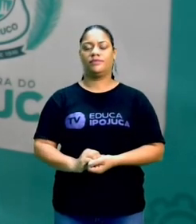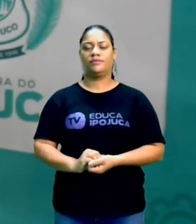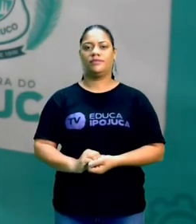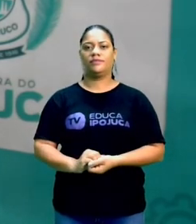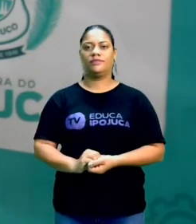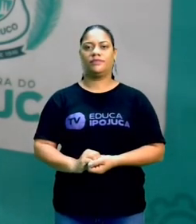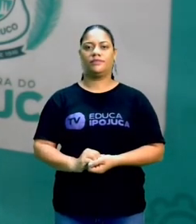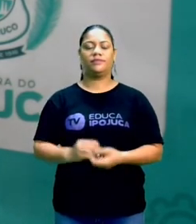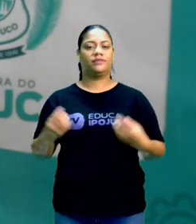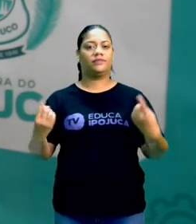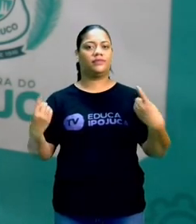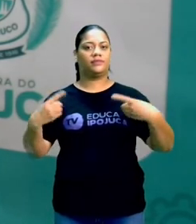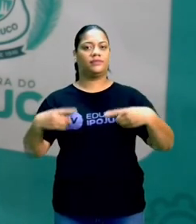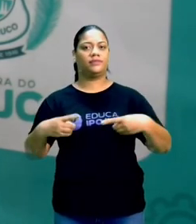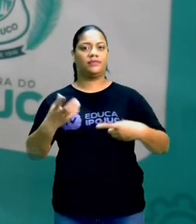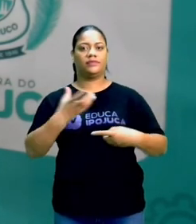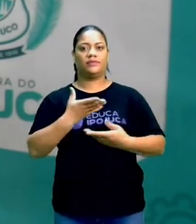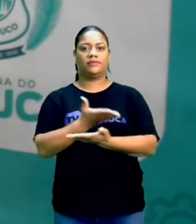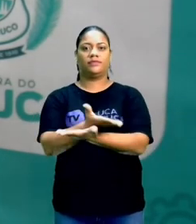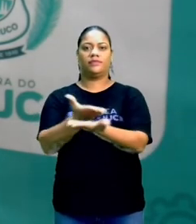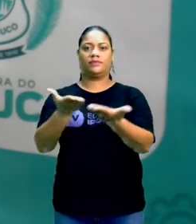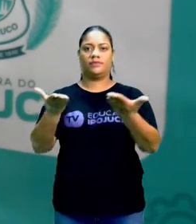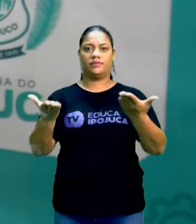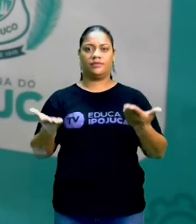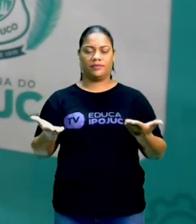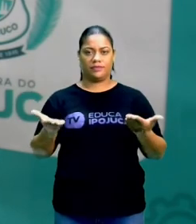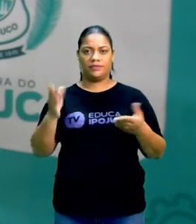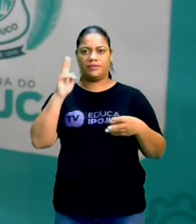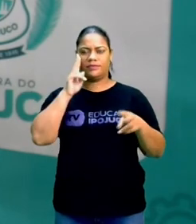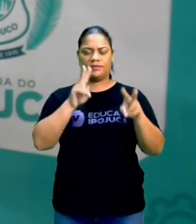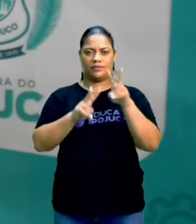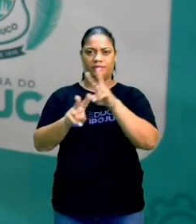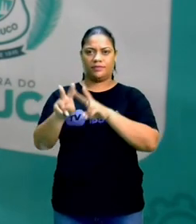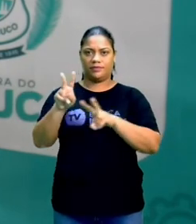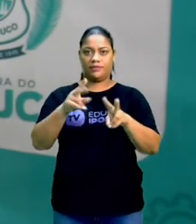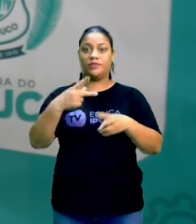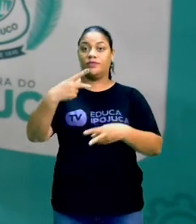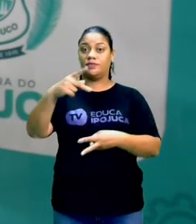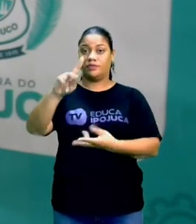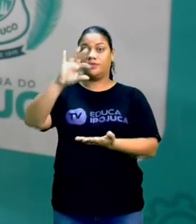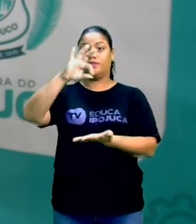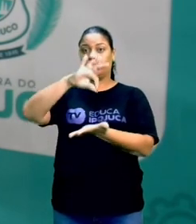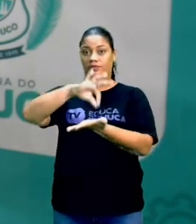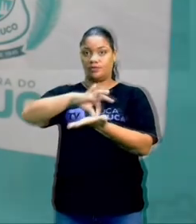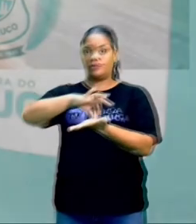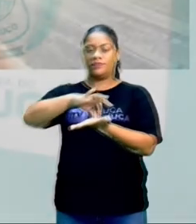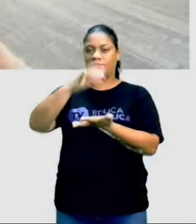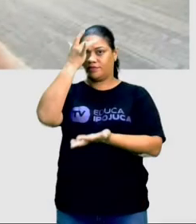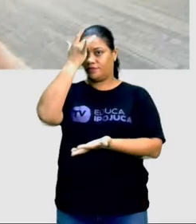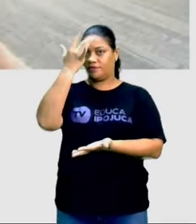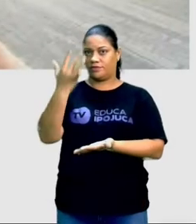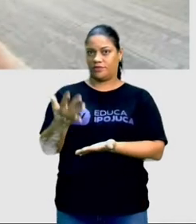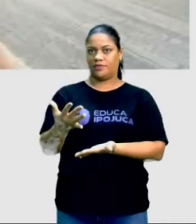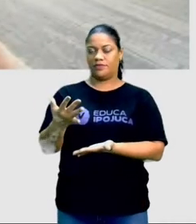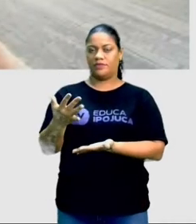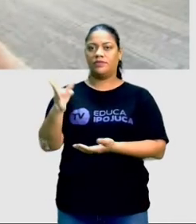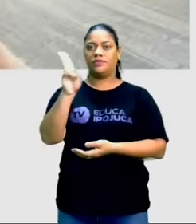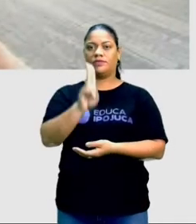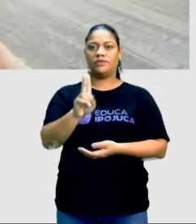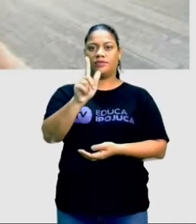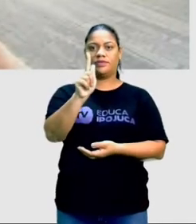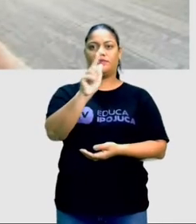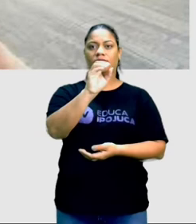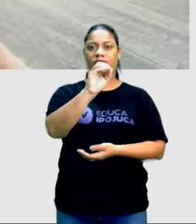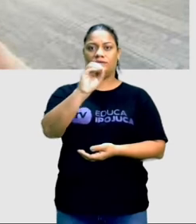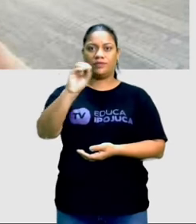E aqui nesse desafio, eu quero que vocês busquem visualizar no seu GPS, muito facilmente acessado pelo Google